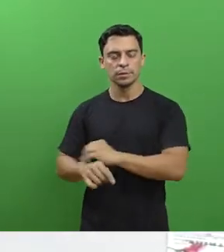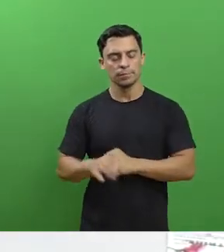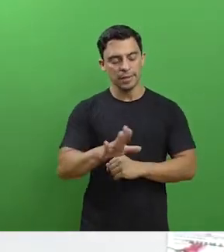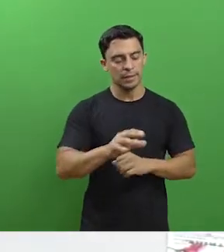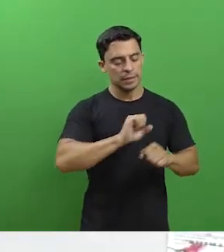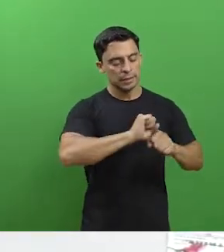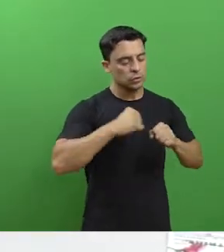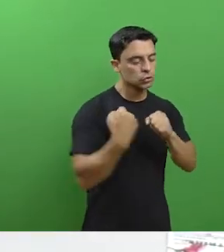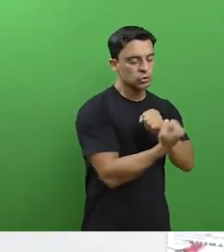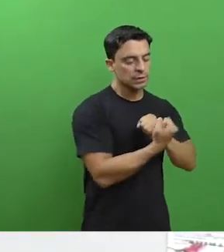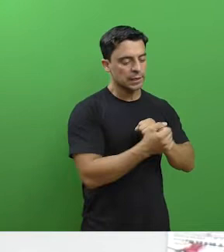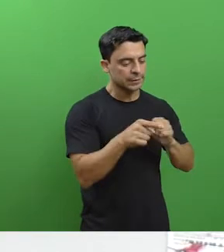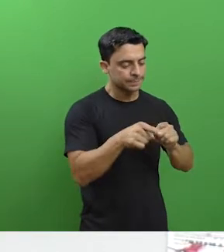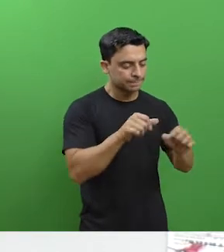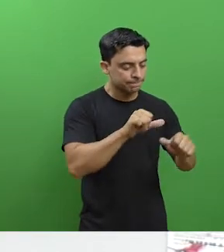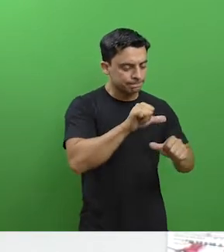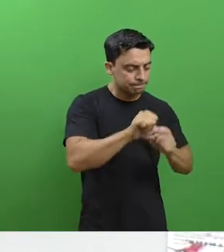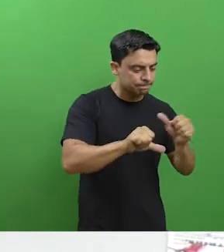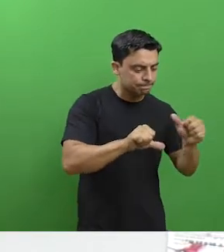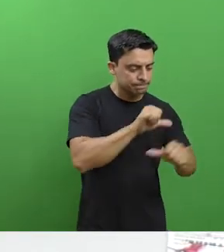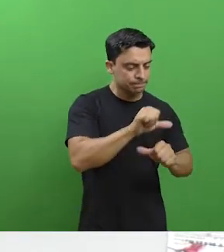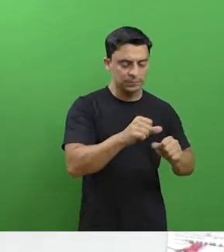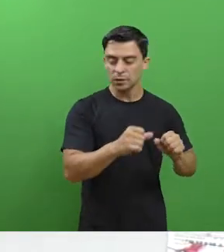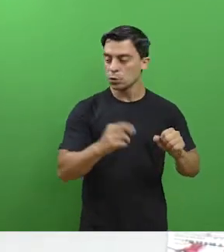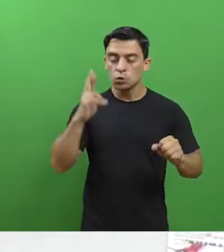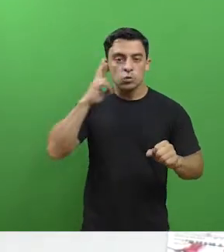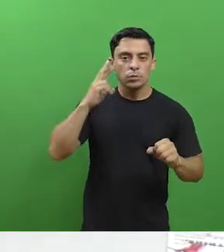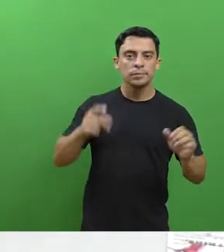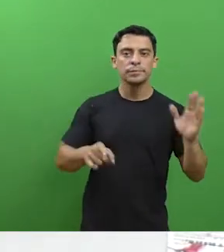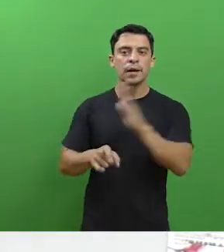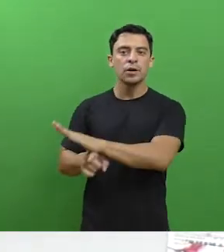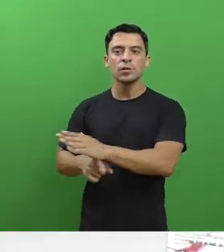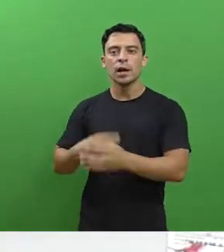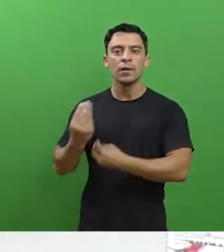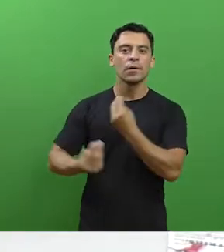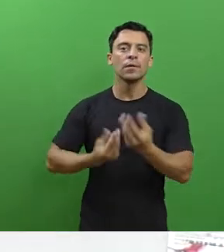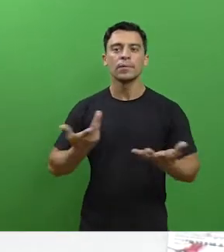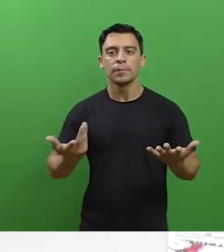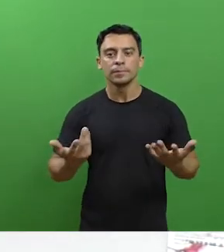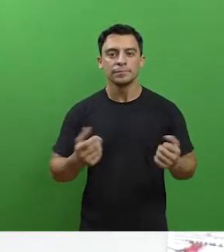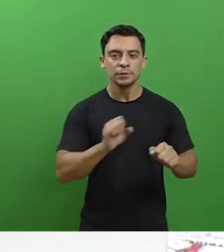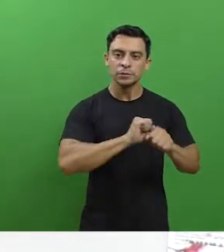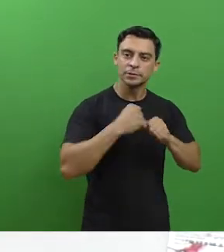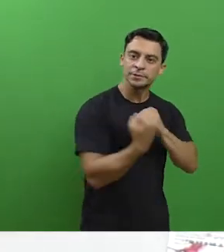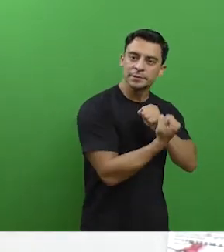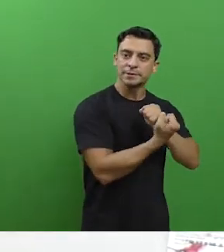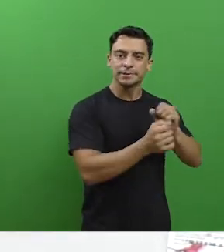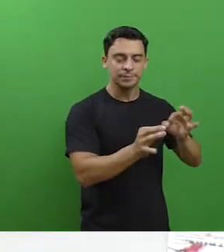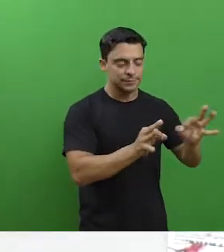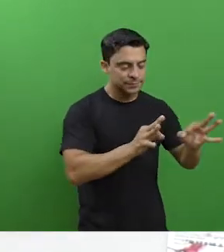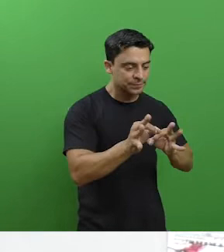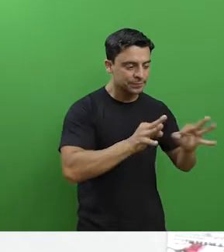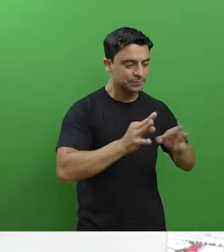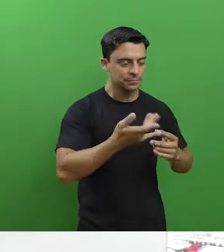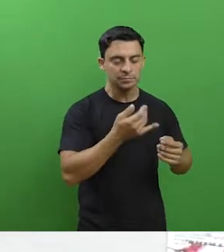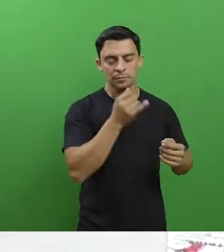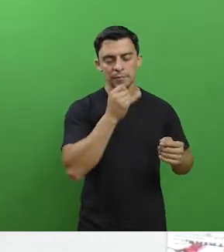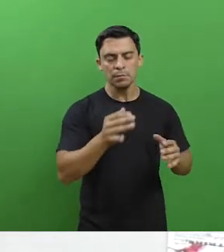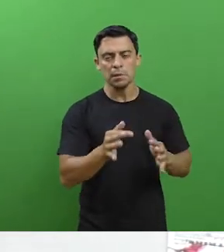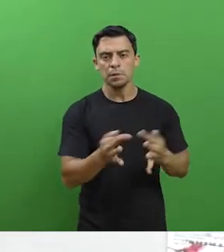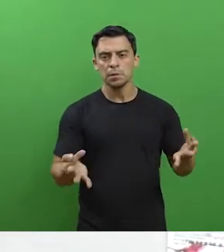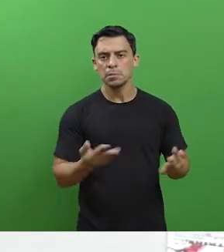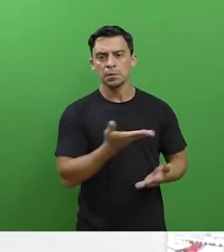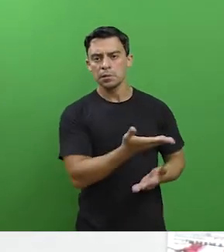forma para atender essas pessoas surdas, né? Fazer com que elas sejam inclusas? É simples, é aprender o idioma